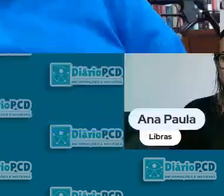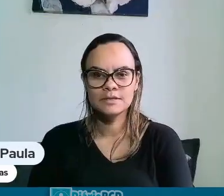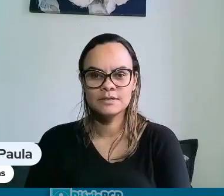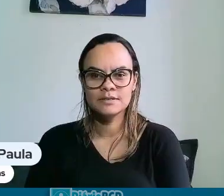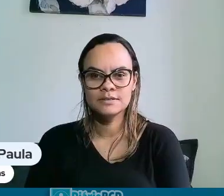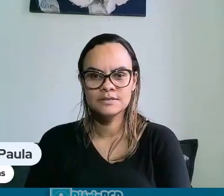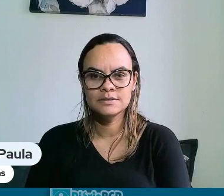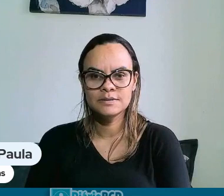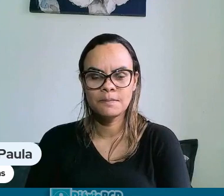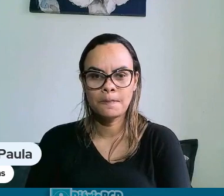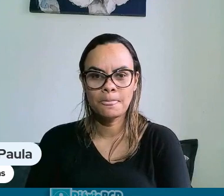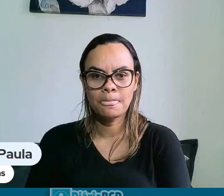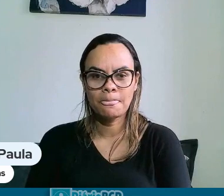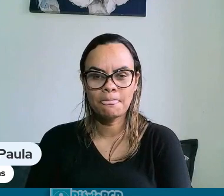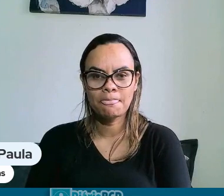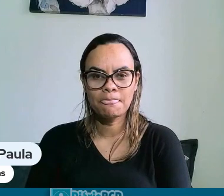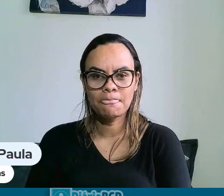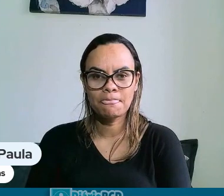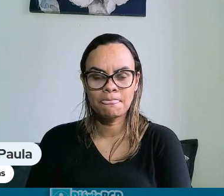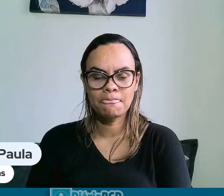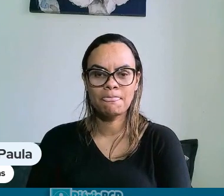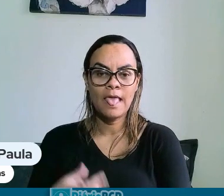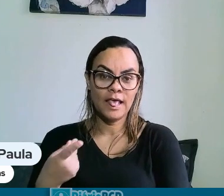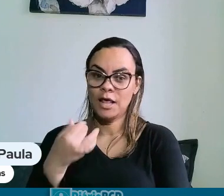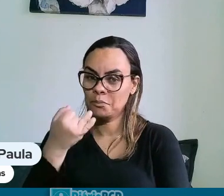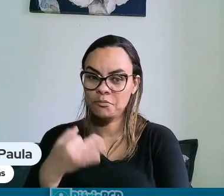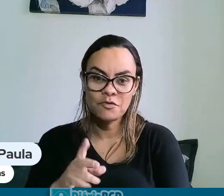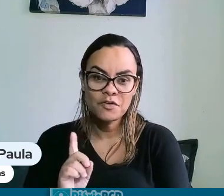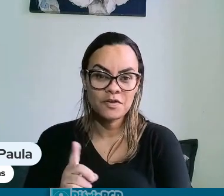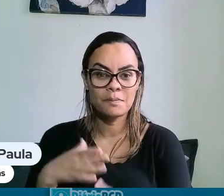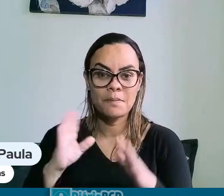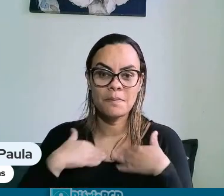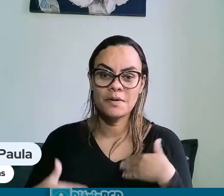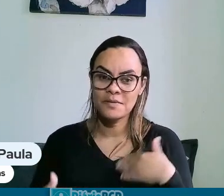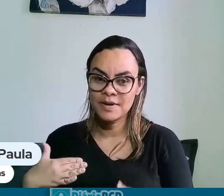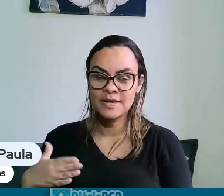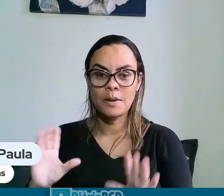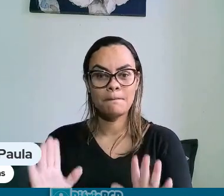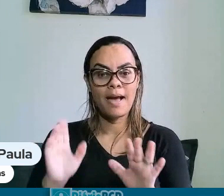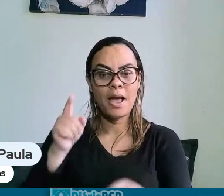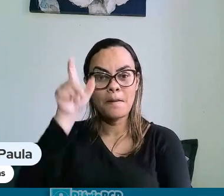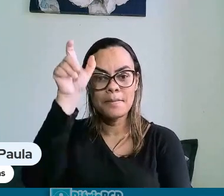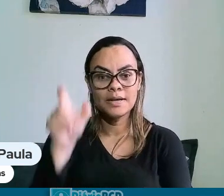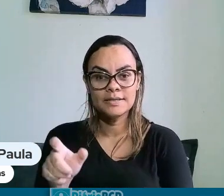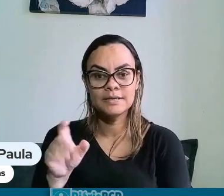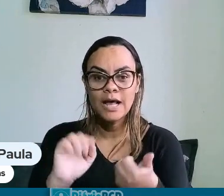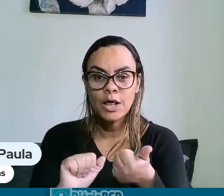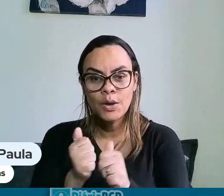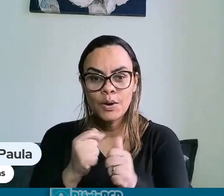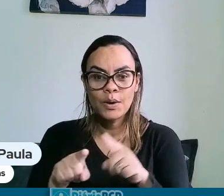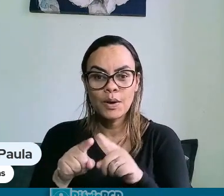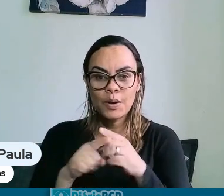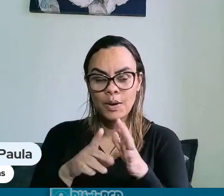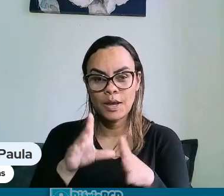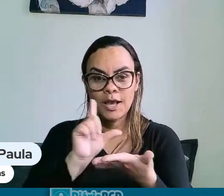não ia nem tocar nesse assunto, né, dessa sua deficiência, mas quando as pessoas avaliam, principalmente os